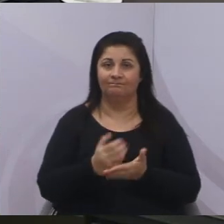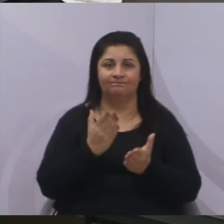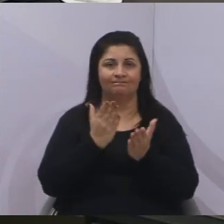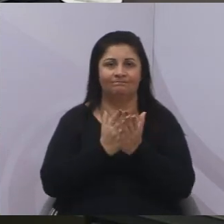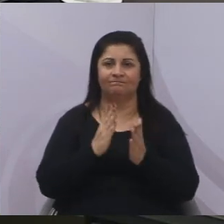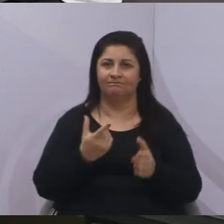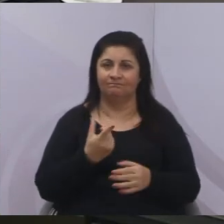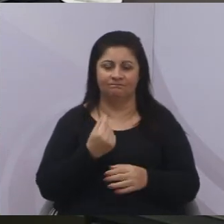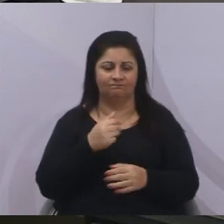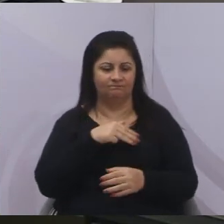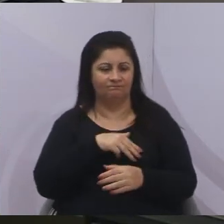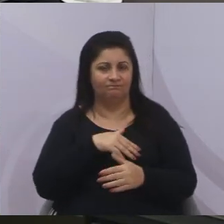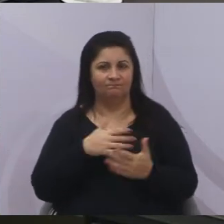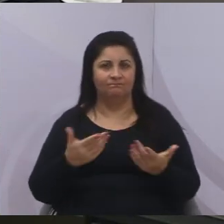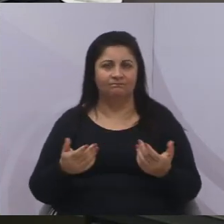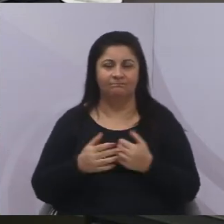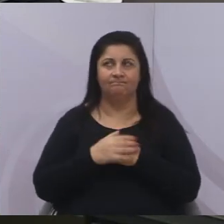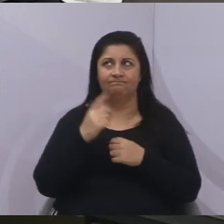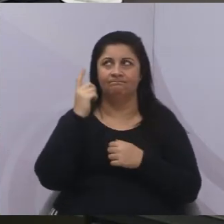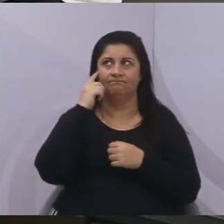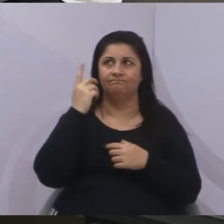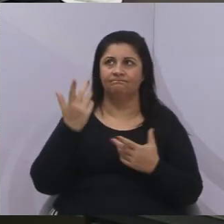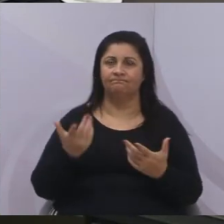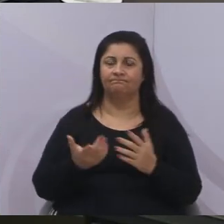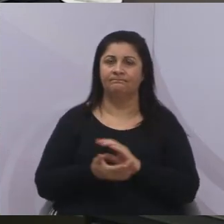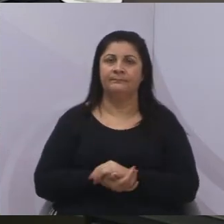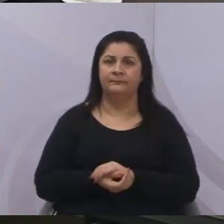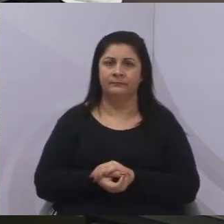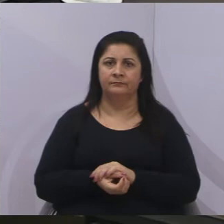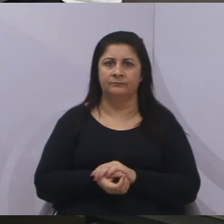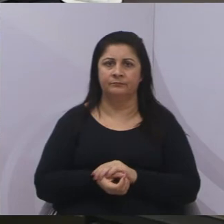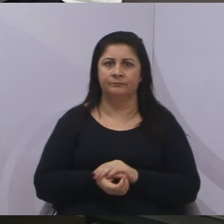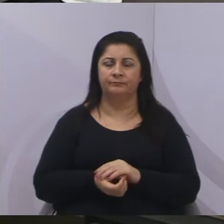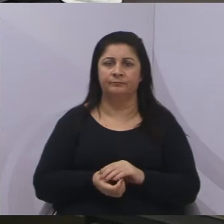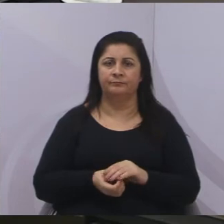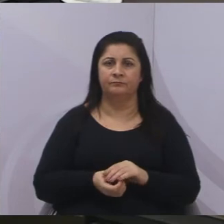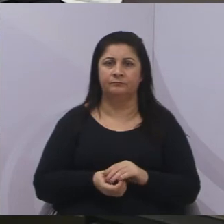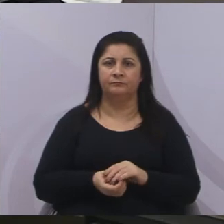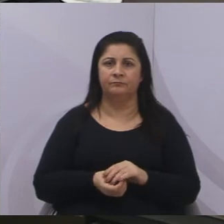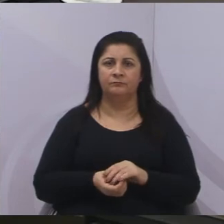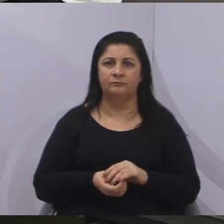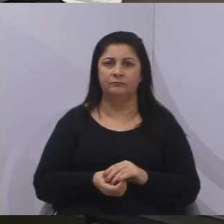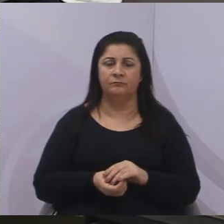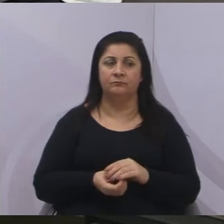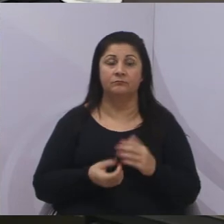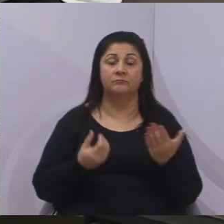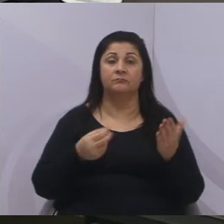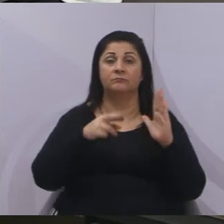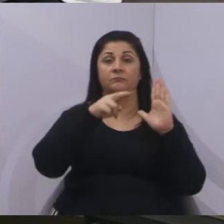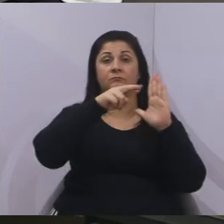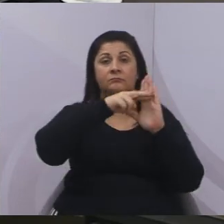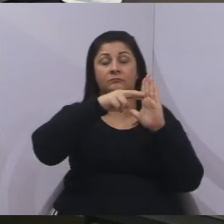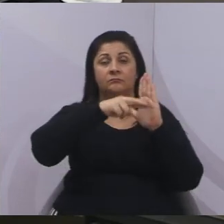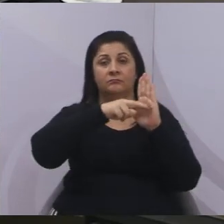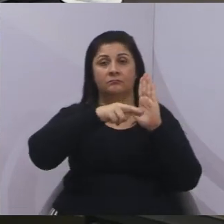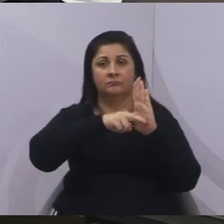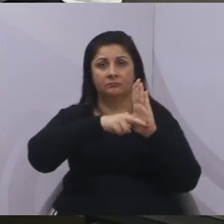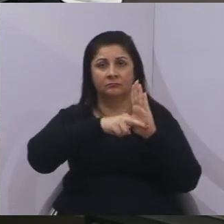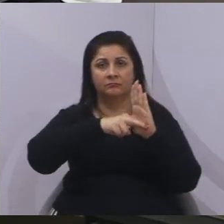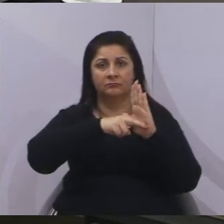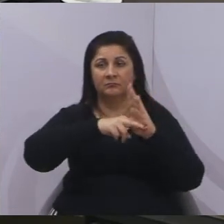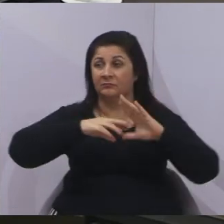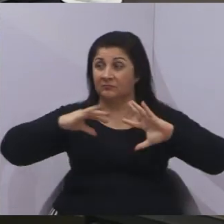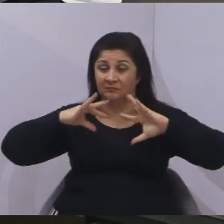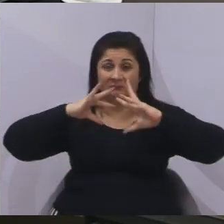dos profissionais, eu fico pensando que quando as regras elas são